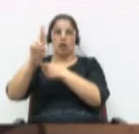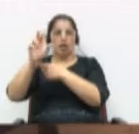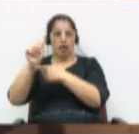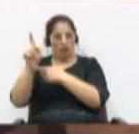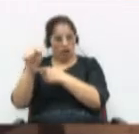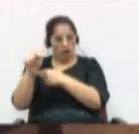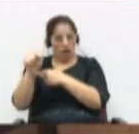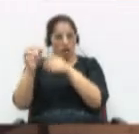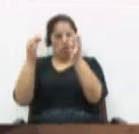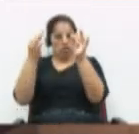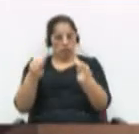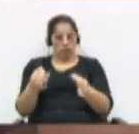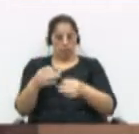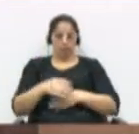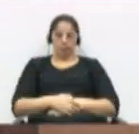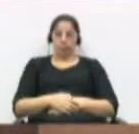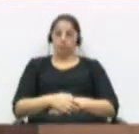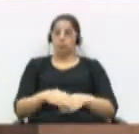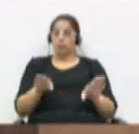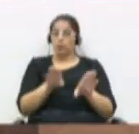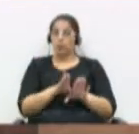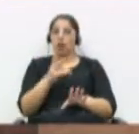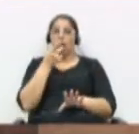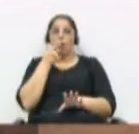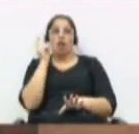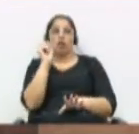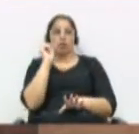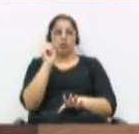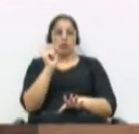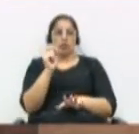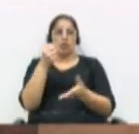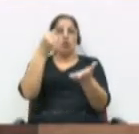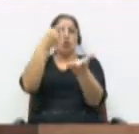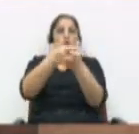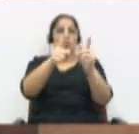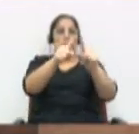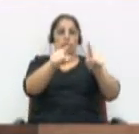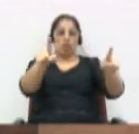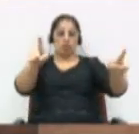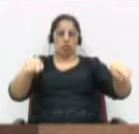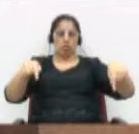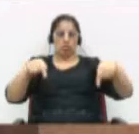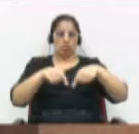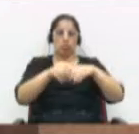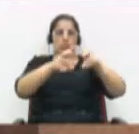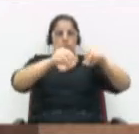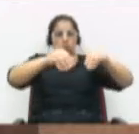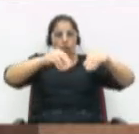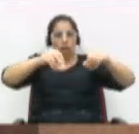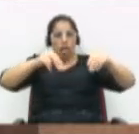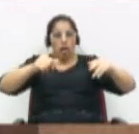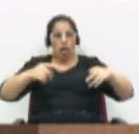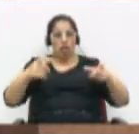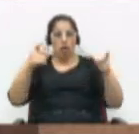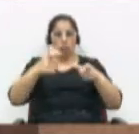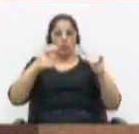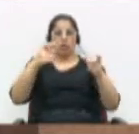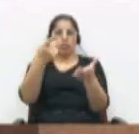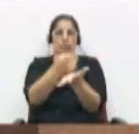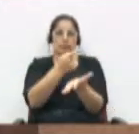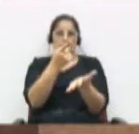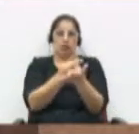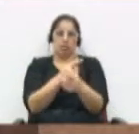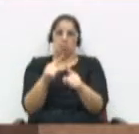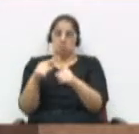Coabitare estava comprando terreno em área irregular. Antes de mais nada, nós não compramos nada. Nós fizemos uma Assembleia Geral entre os